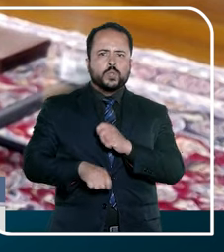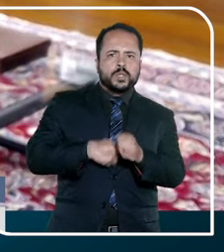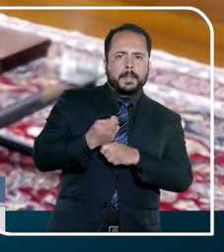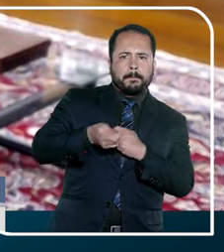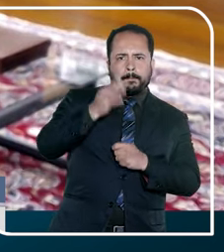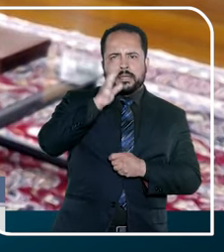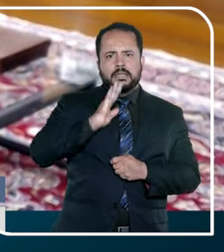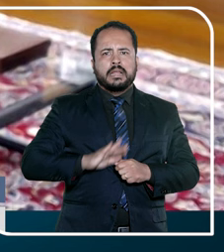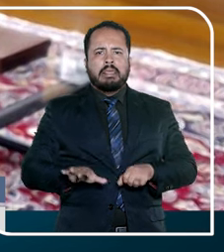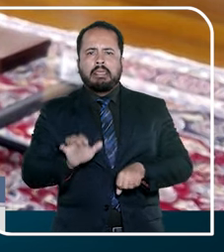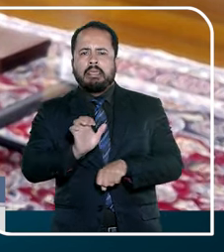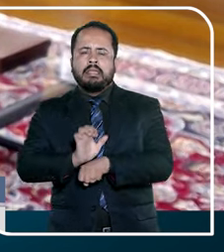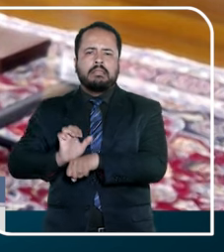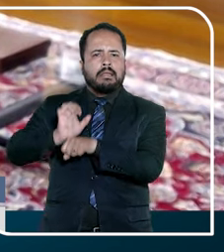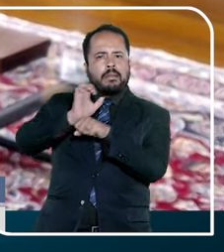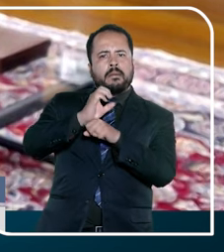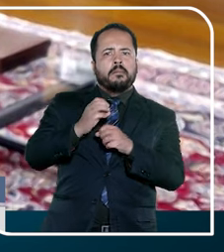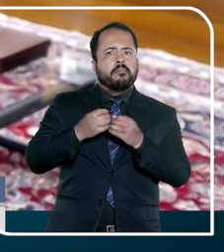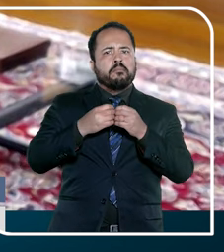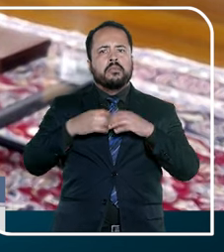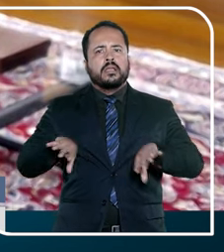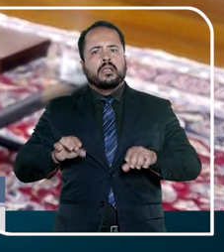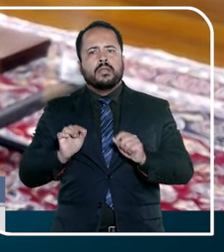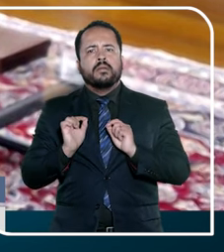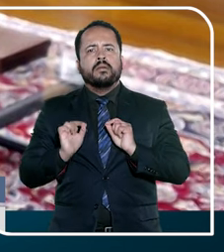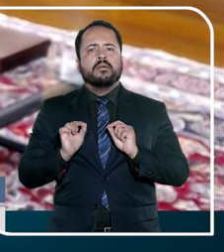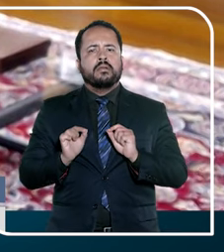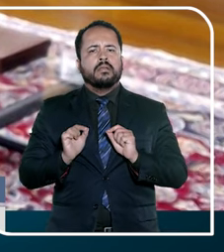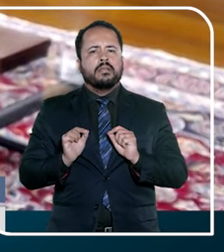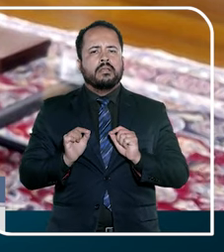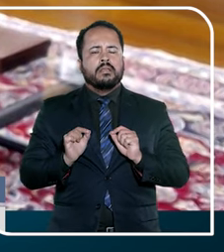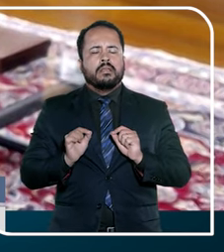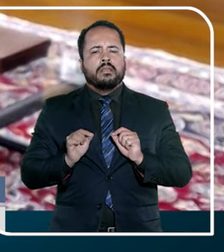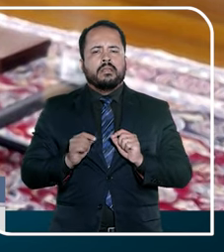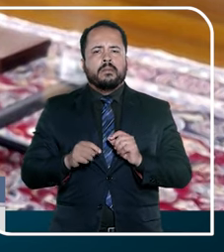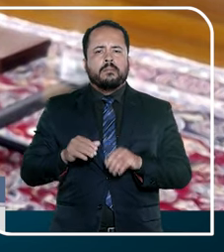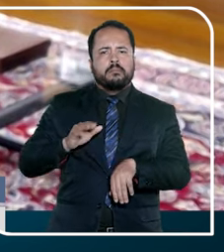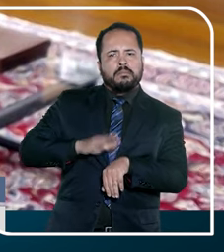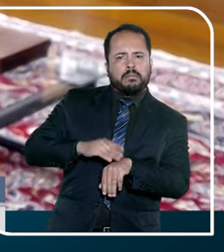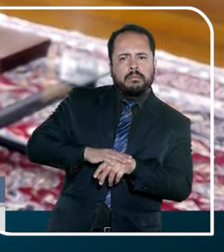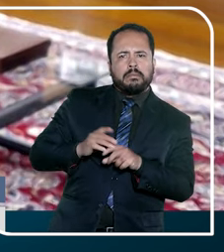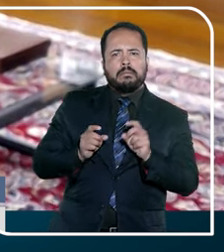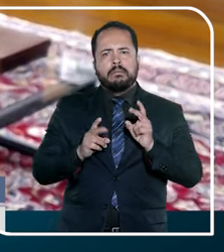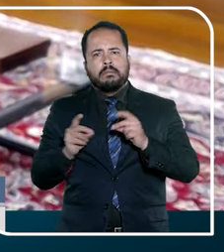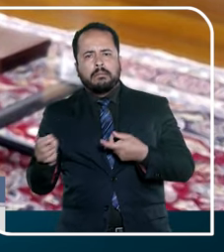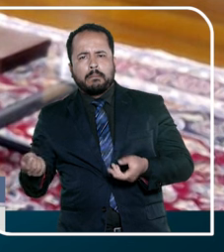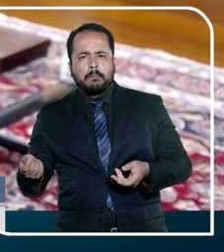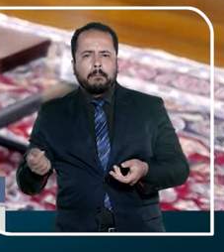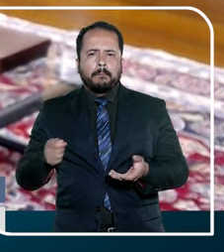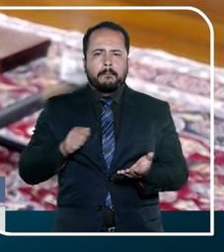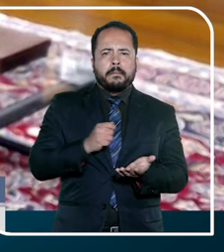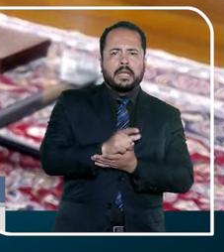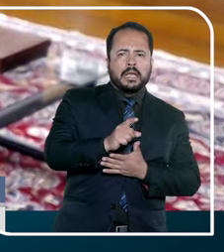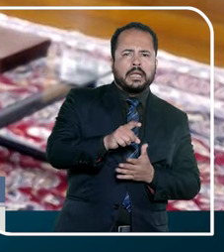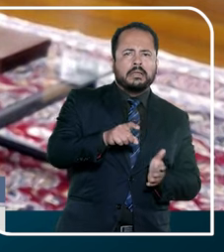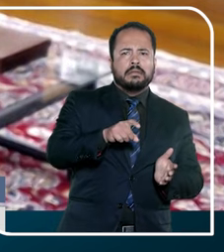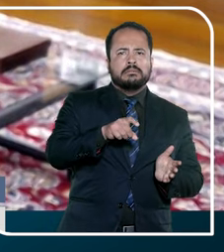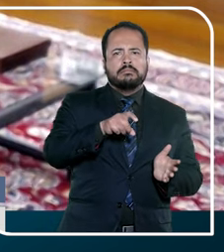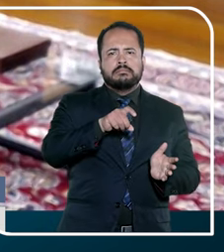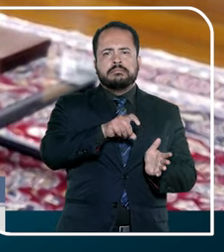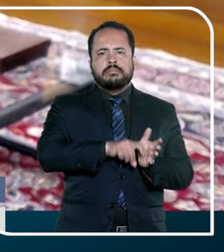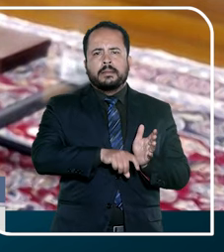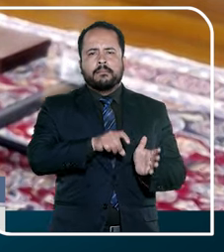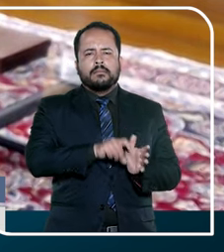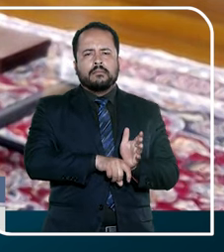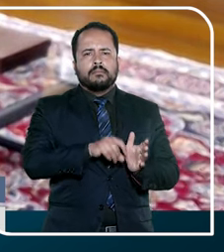fere a concorrência né dos Comerciantes que pagam impostos e que V um outro vendendo